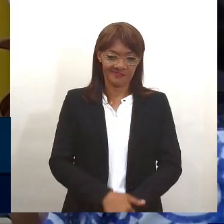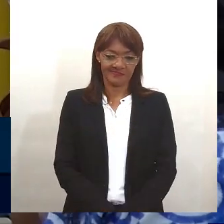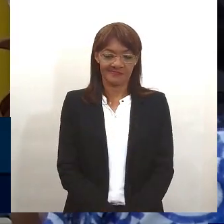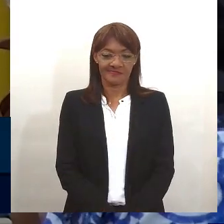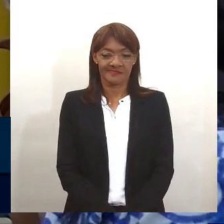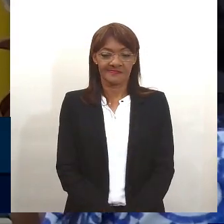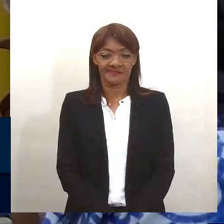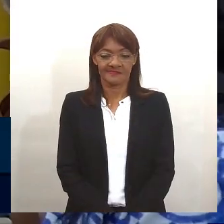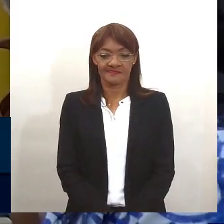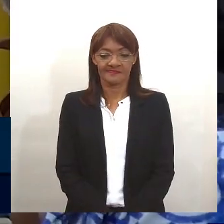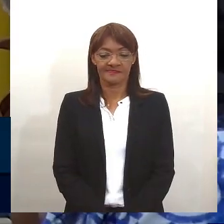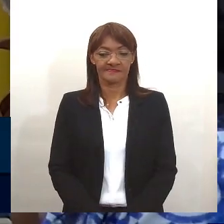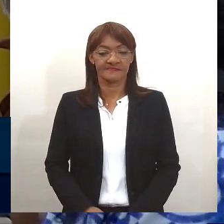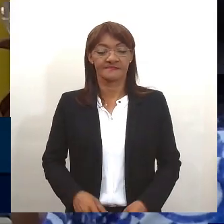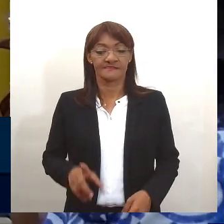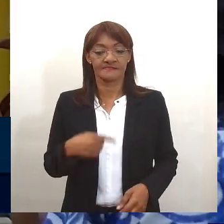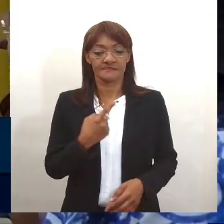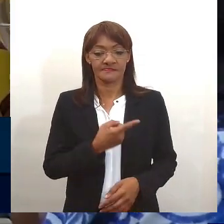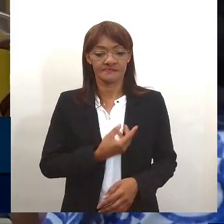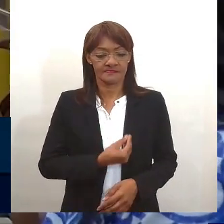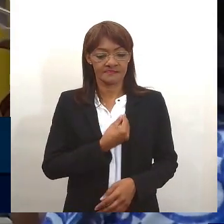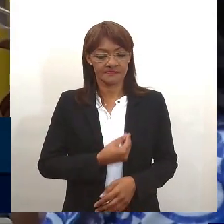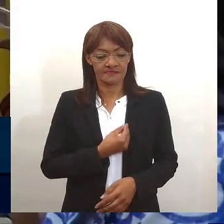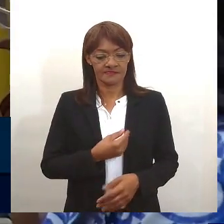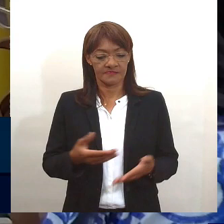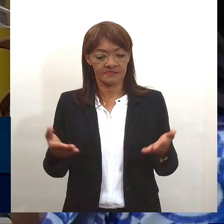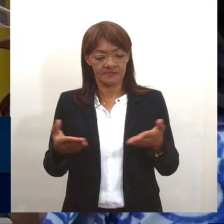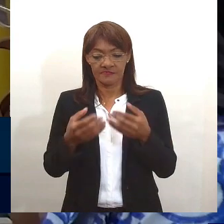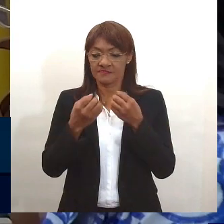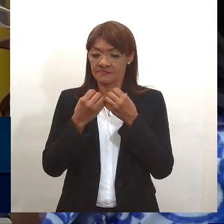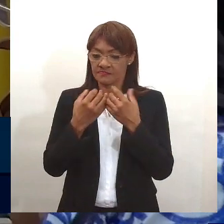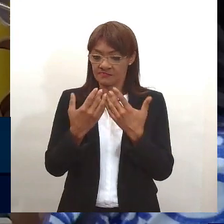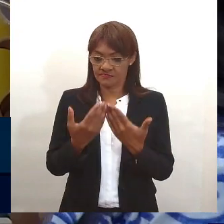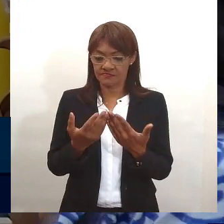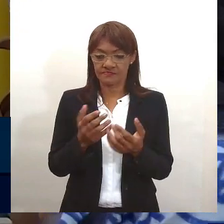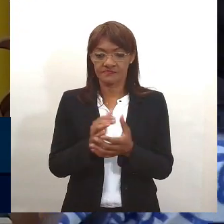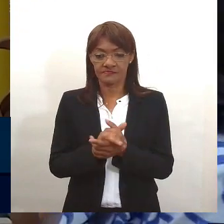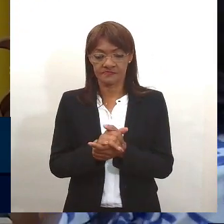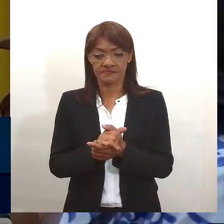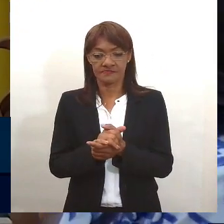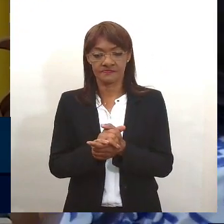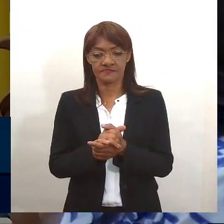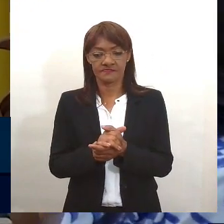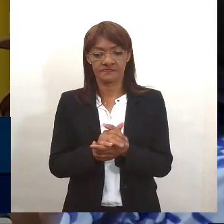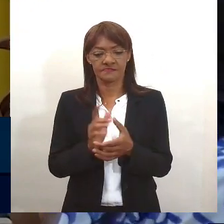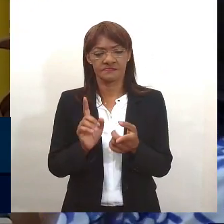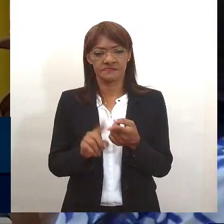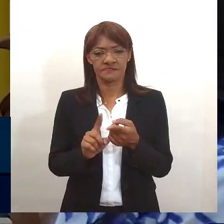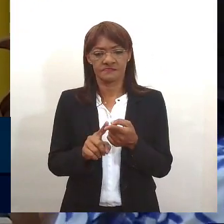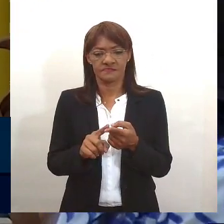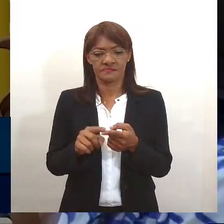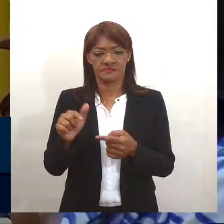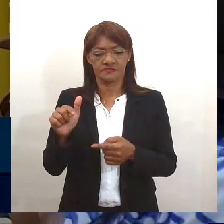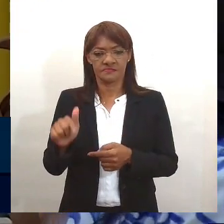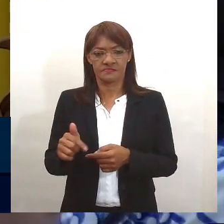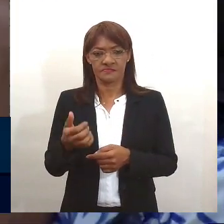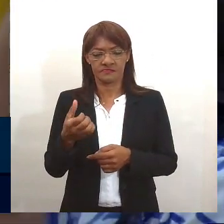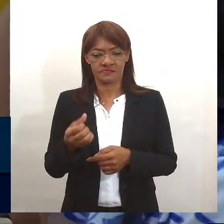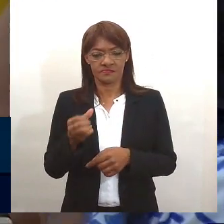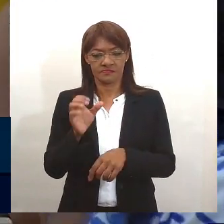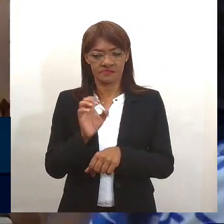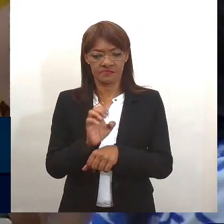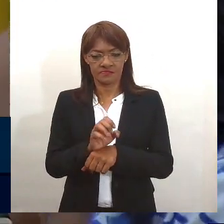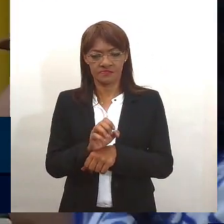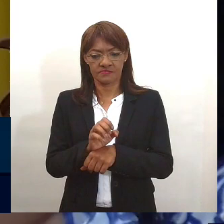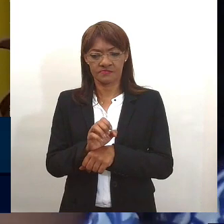muito favorável de endividamento. Somos o 16º estado em nível de endividamento sobre a RCL.